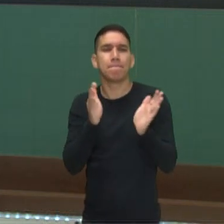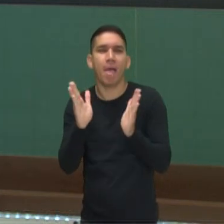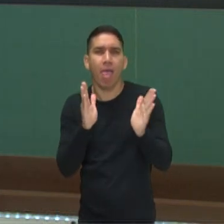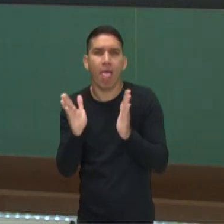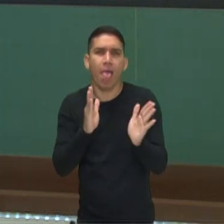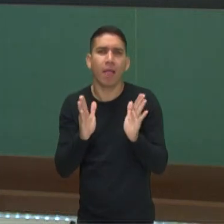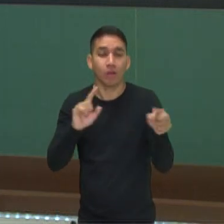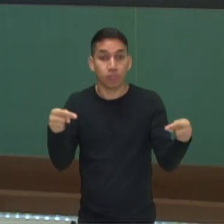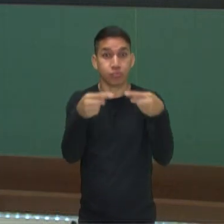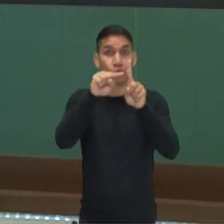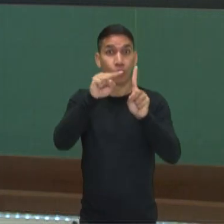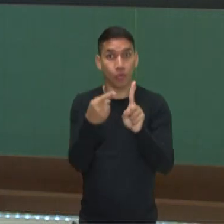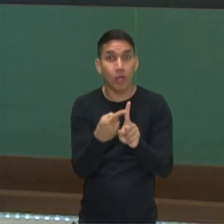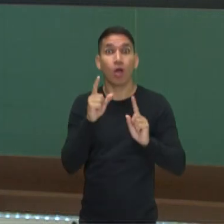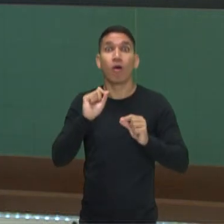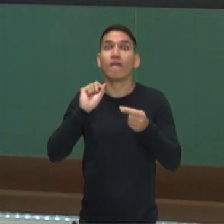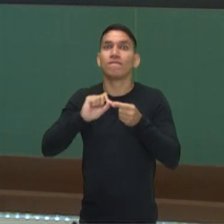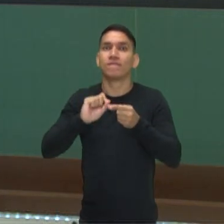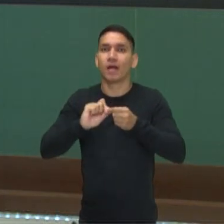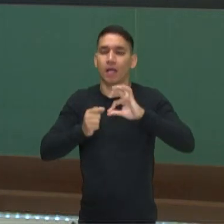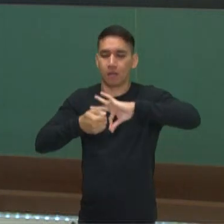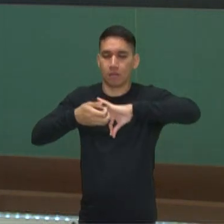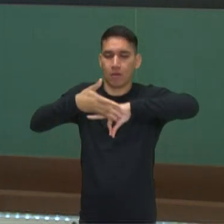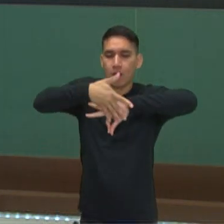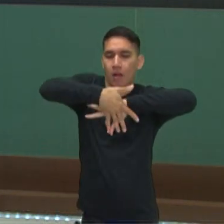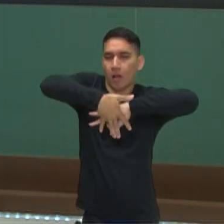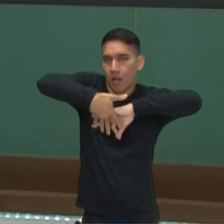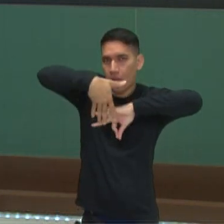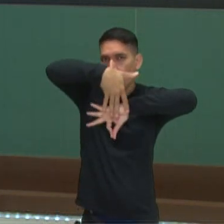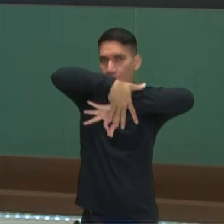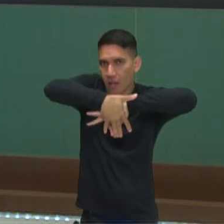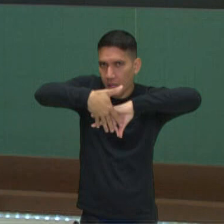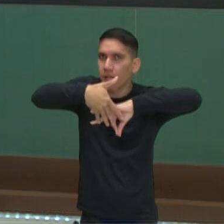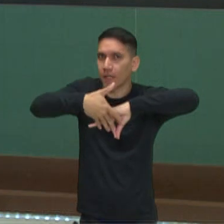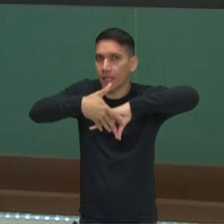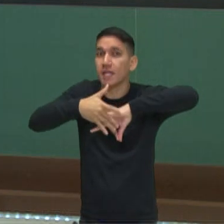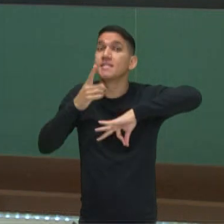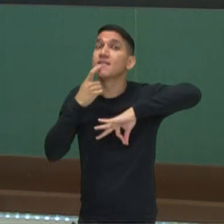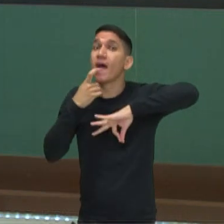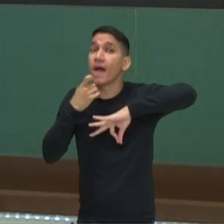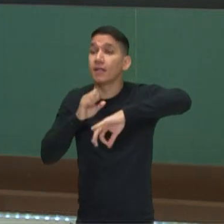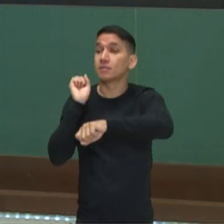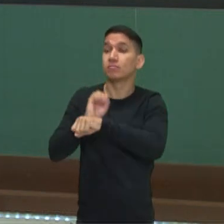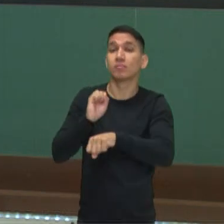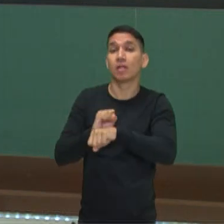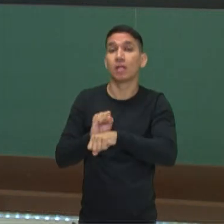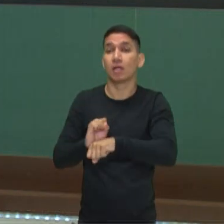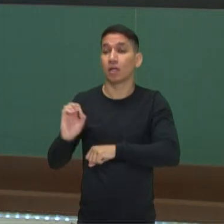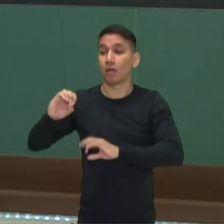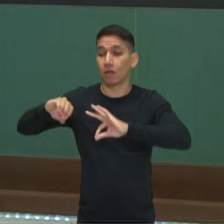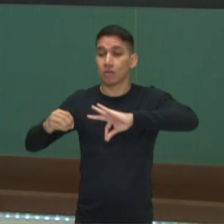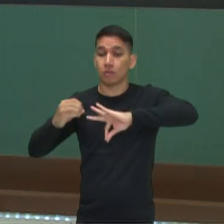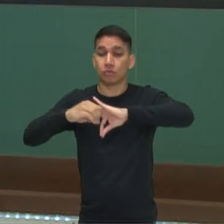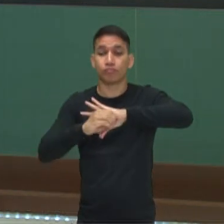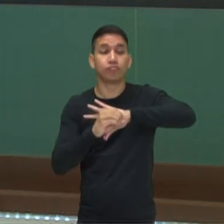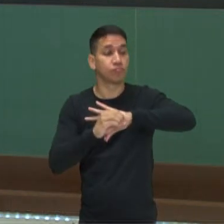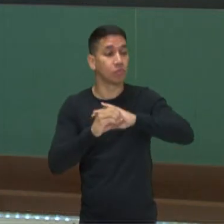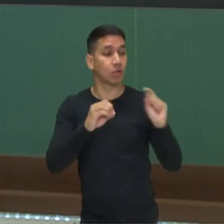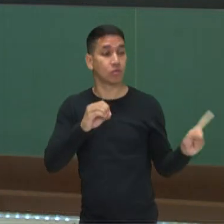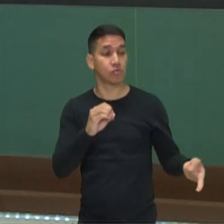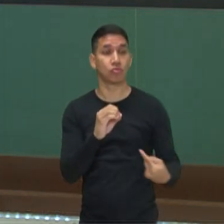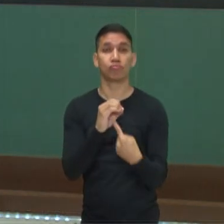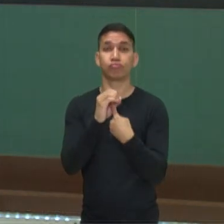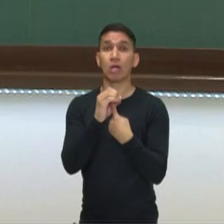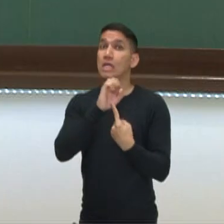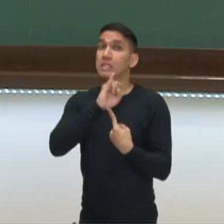uma camada de sangue é formada no útero esperando que o embrião se implante. Caso não aconteça desse